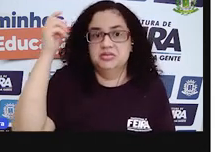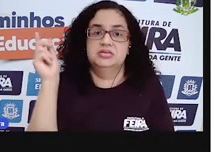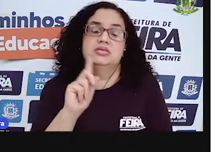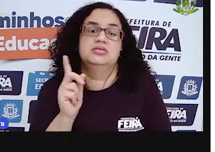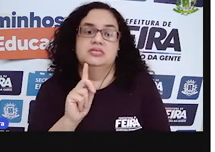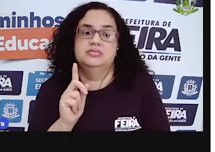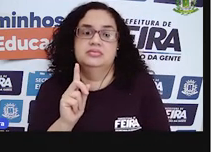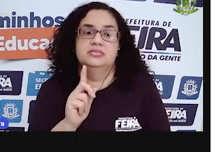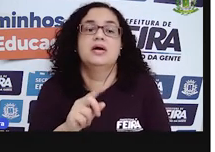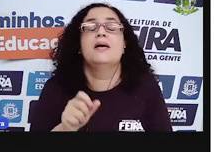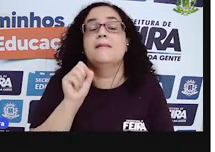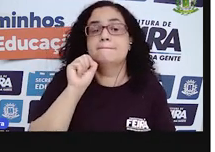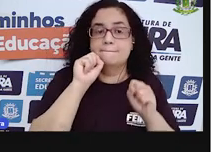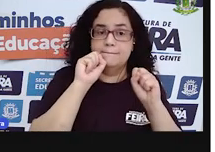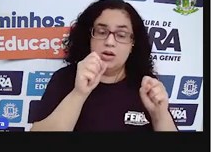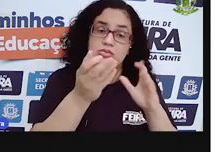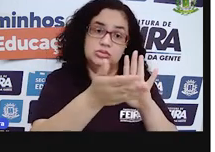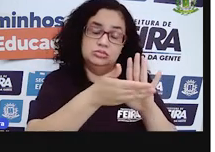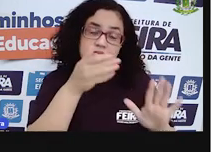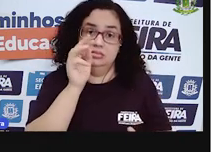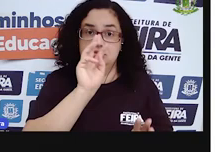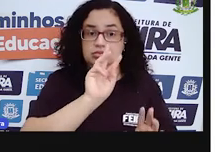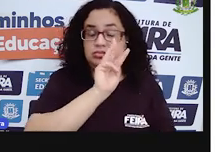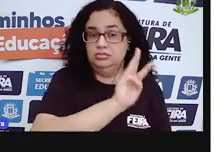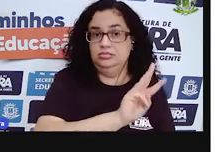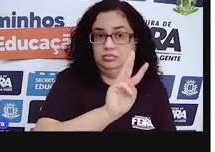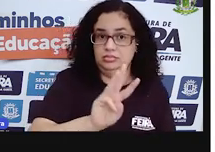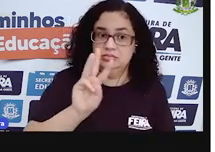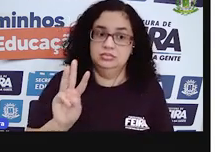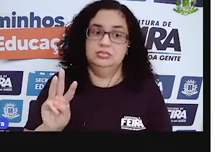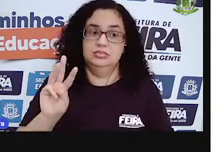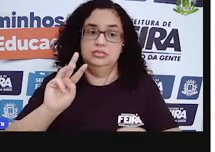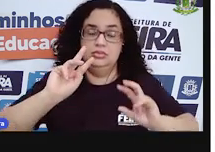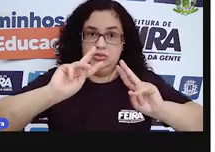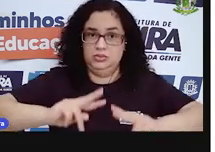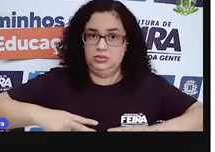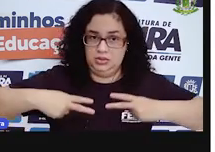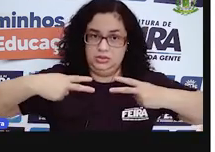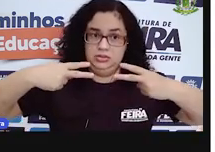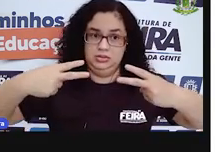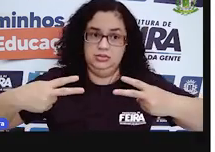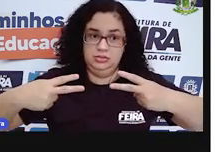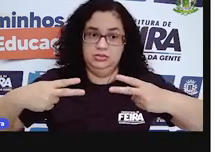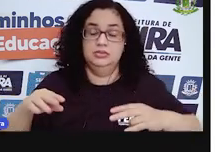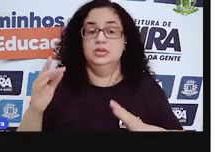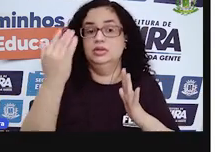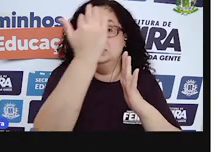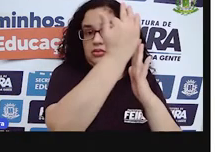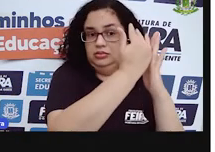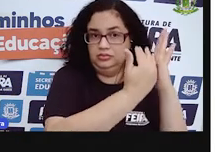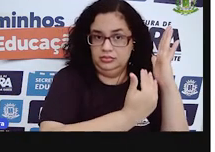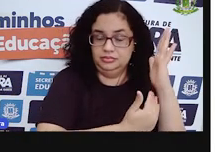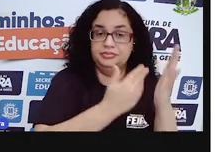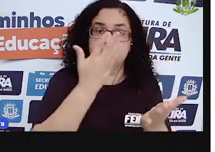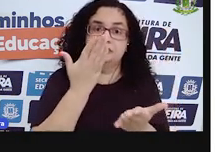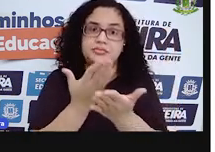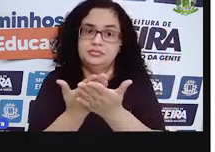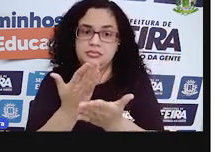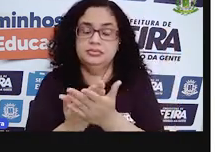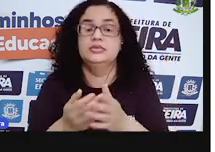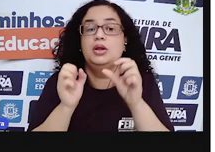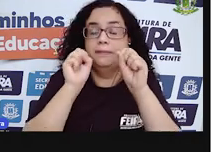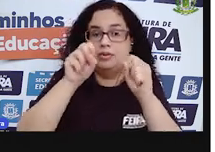isso só para mim então você pode abrir esse site o link vai estar na descrição da aula